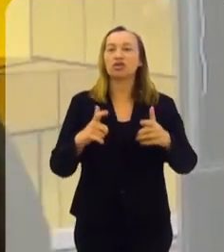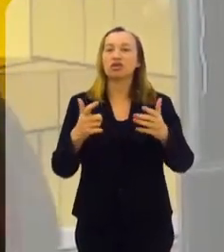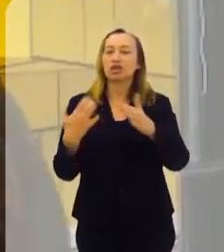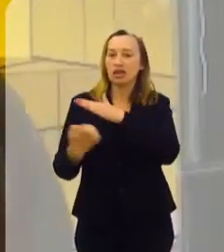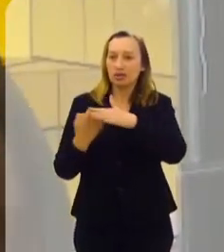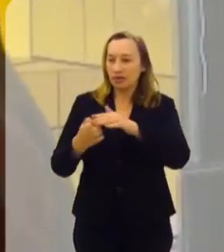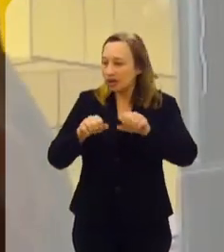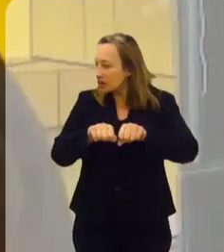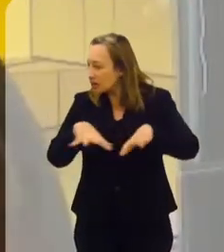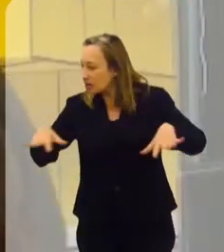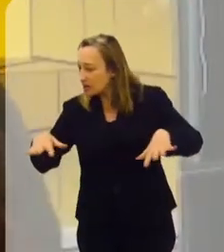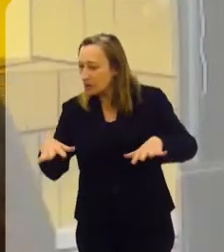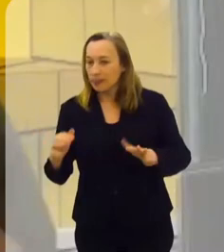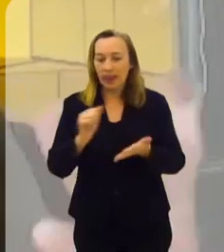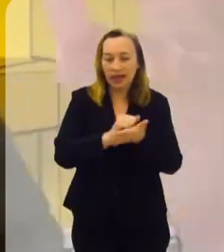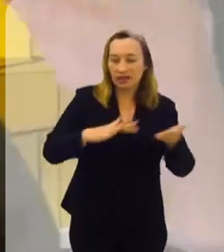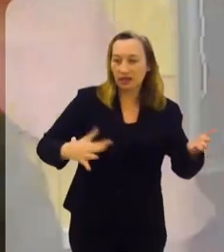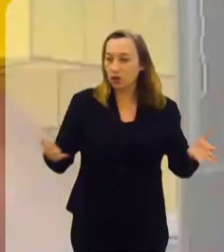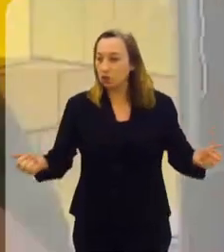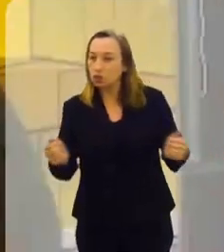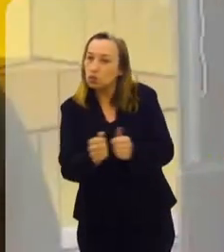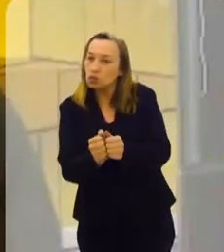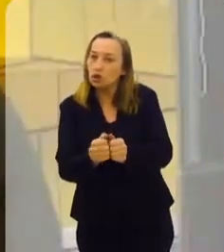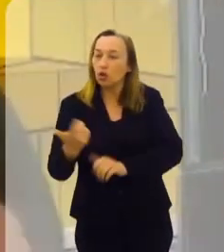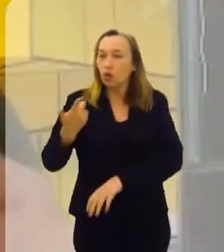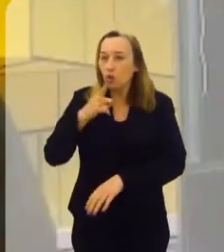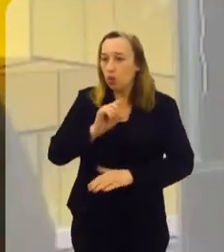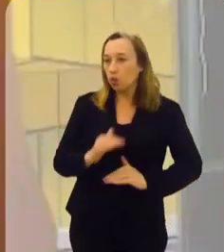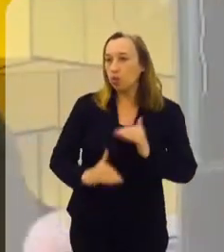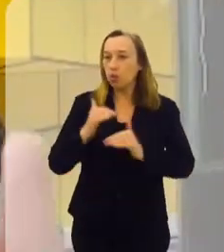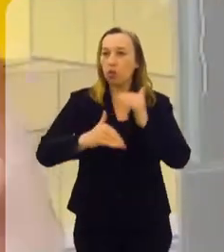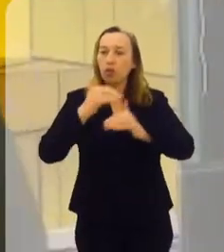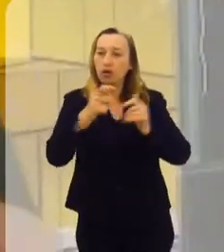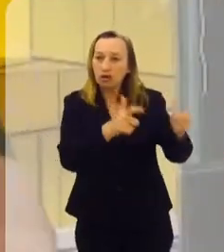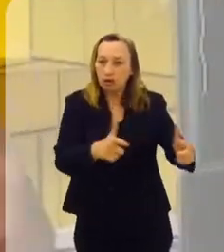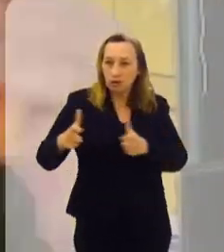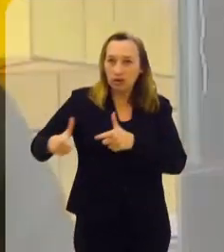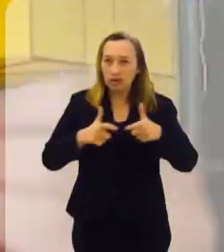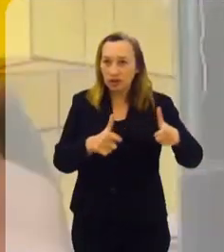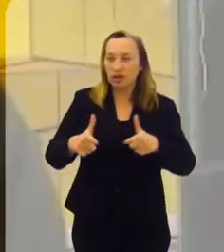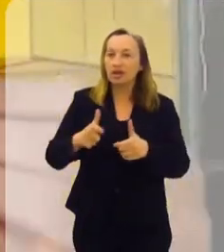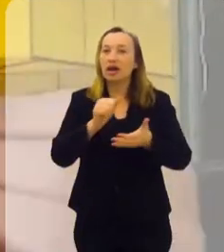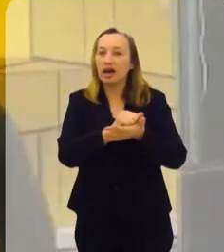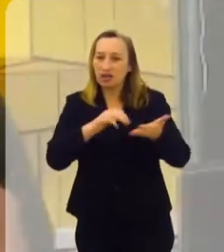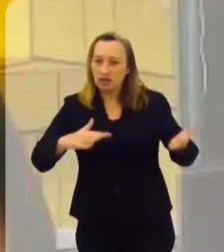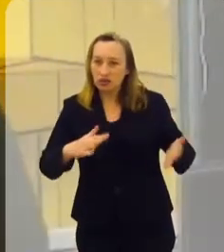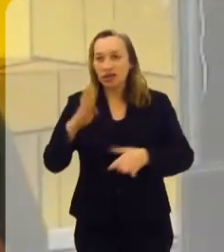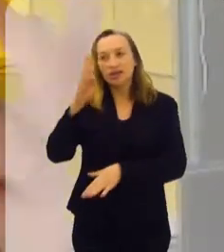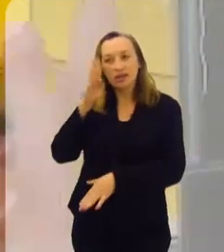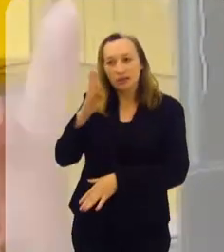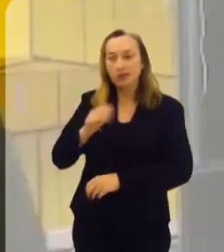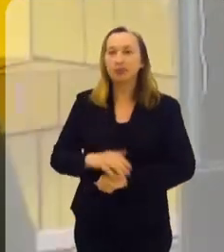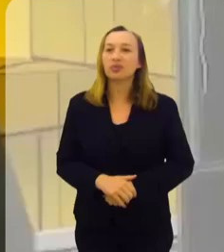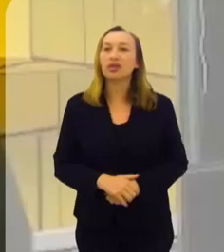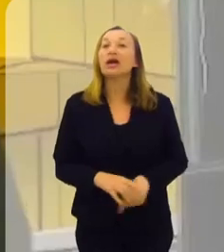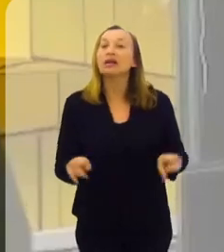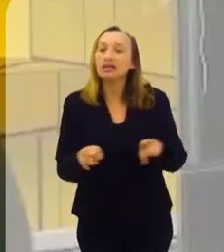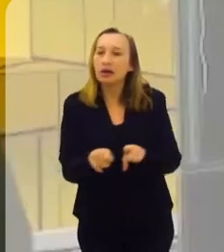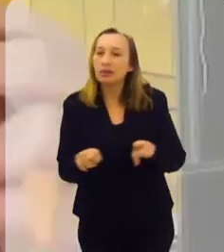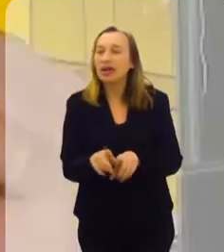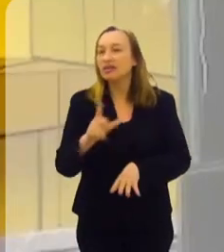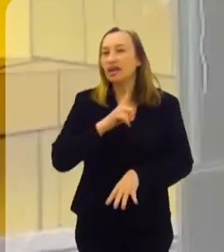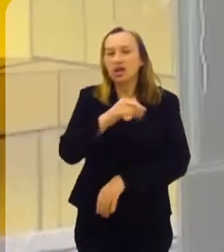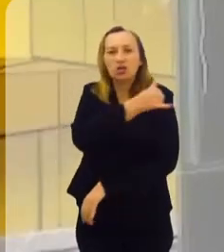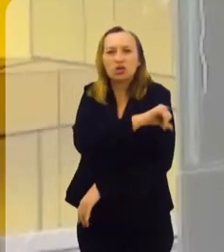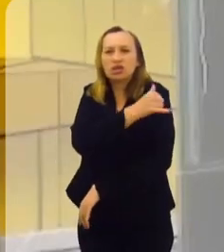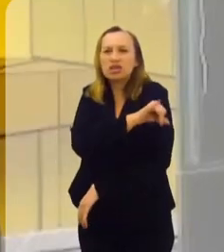quanto empresas mais globais aí dos setores de atividade, que se unem e conseguem desenvolver nos territórios atividades específicas.